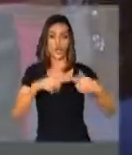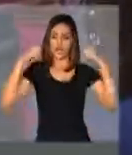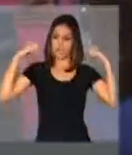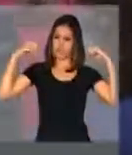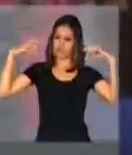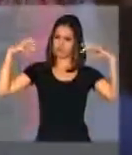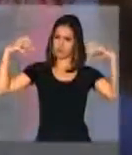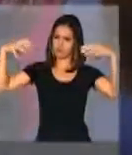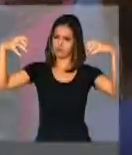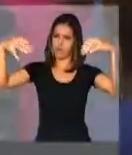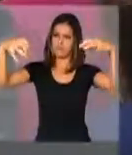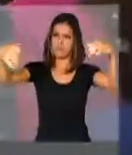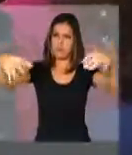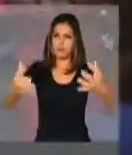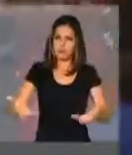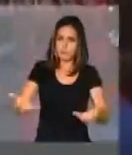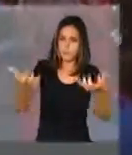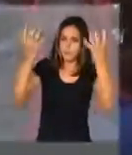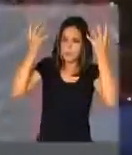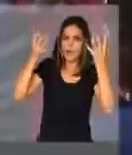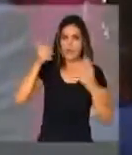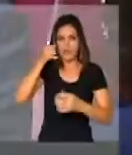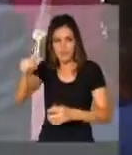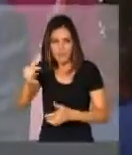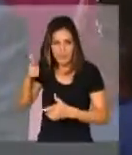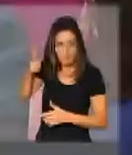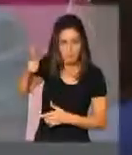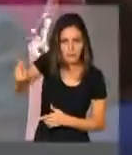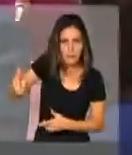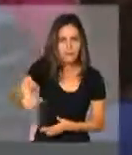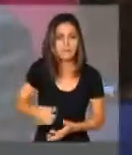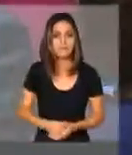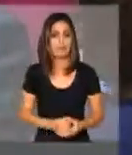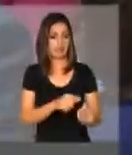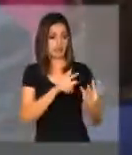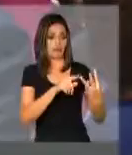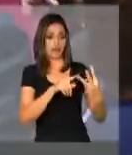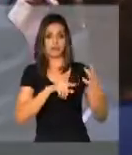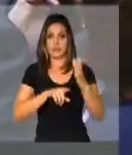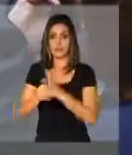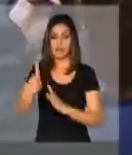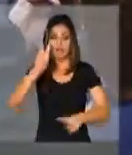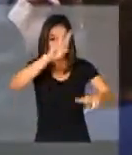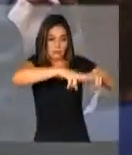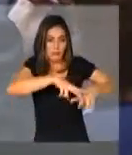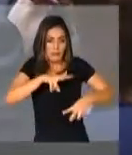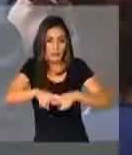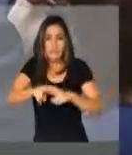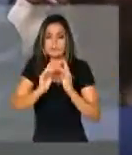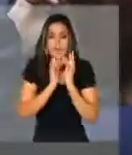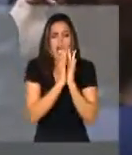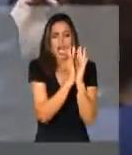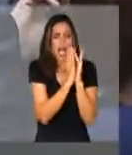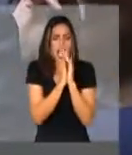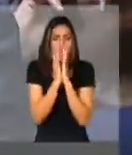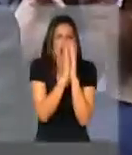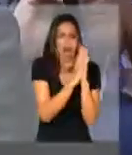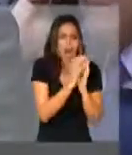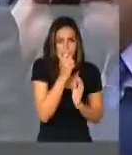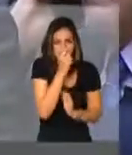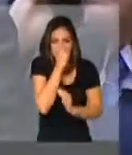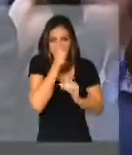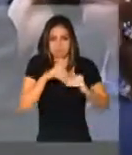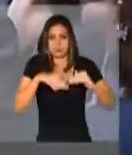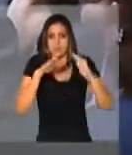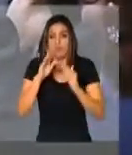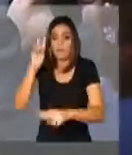assassinada teria evitado o crime? Três, as cadeias estão muito cheias para prender esses assassinos ou há